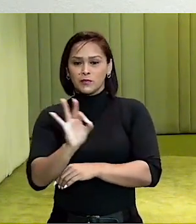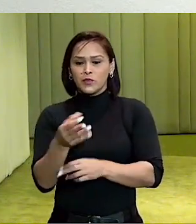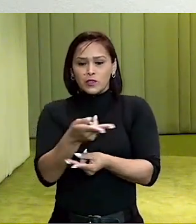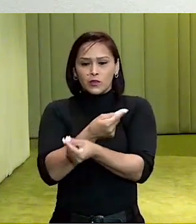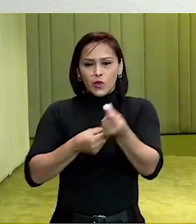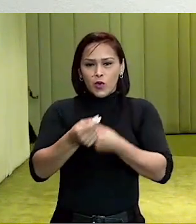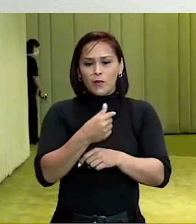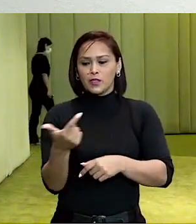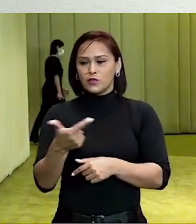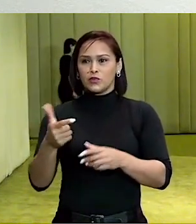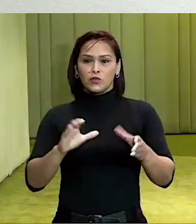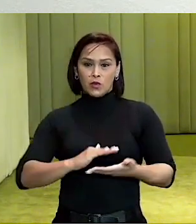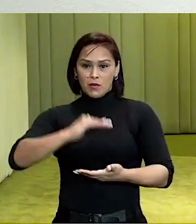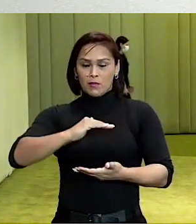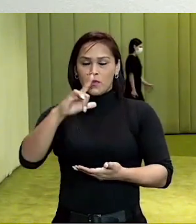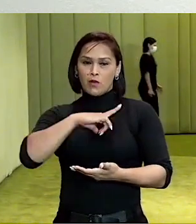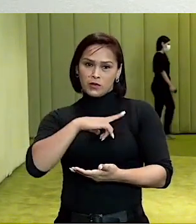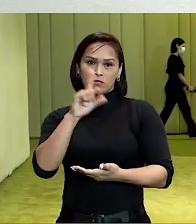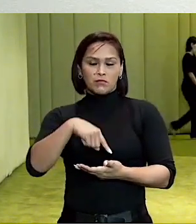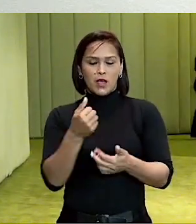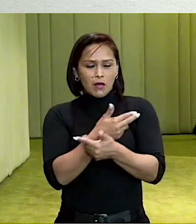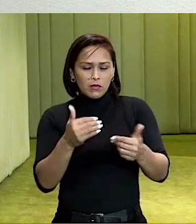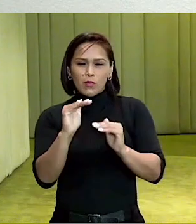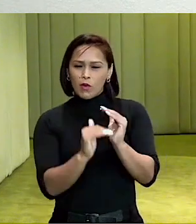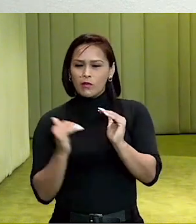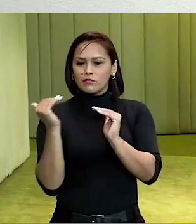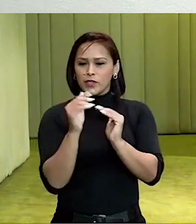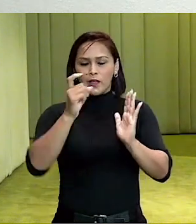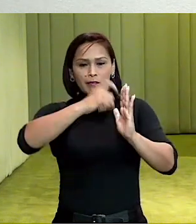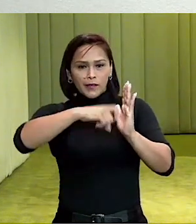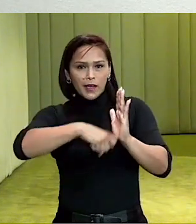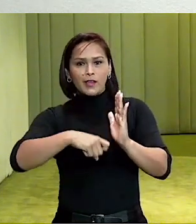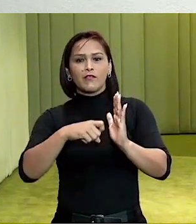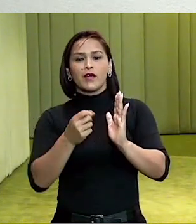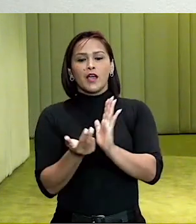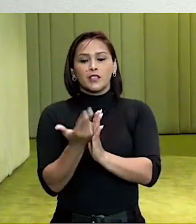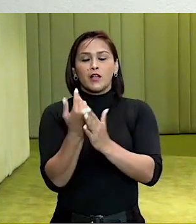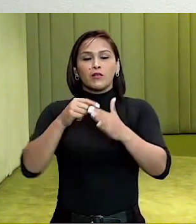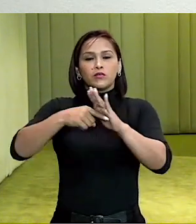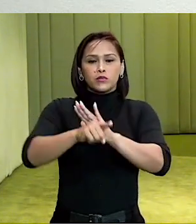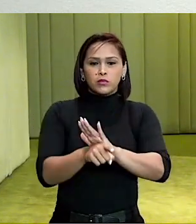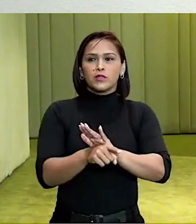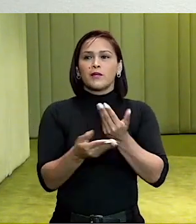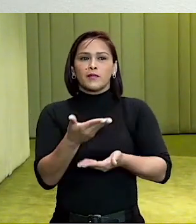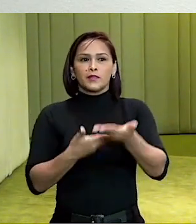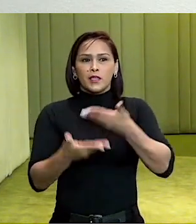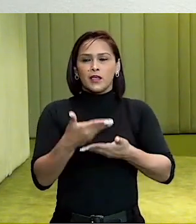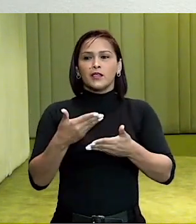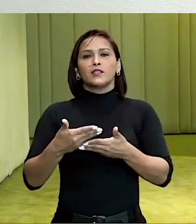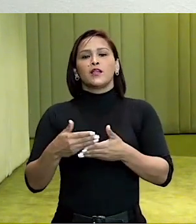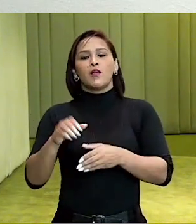comércio entre os dois blocos. Para muito além das questões tarifárias, o aprofundamento da relação com os